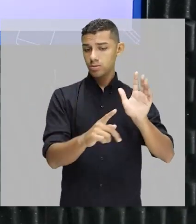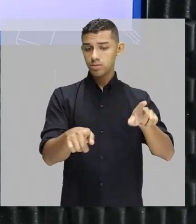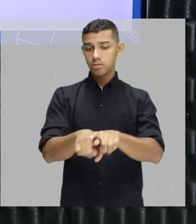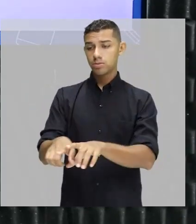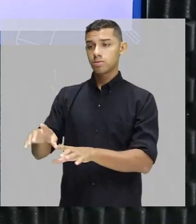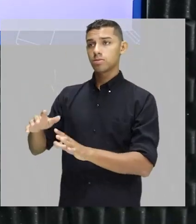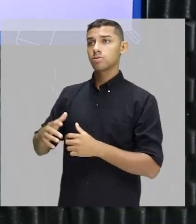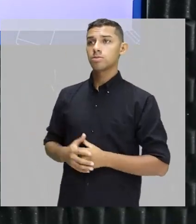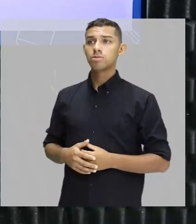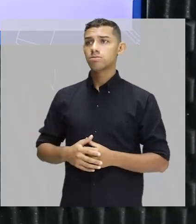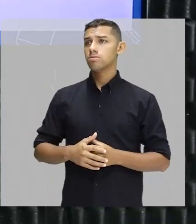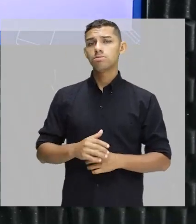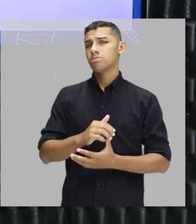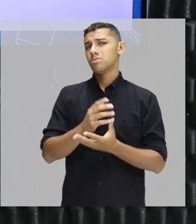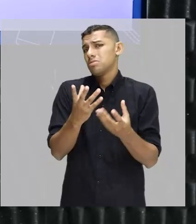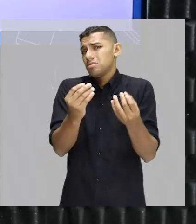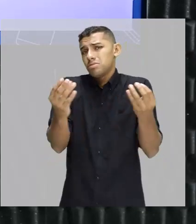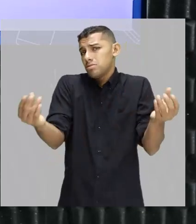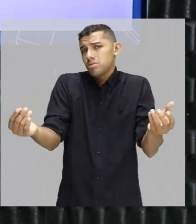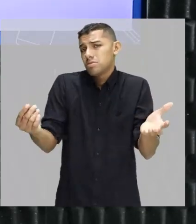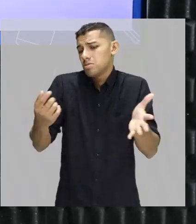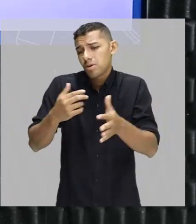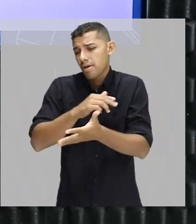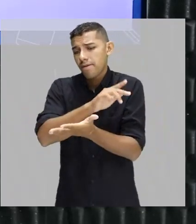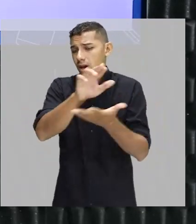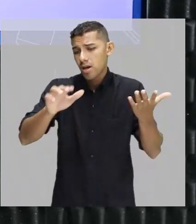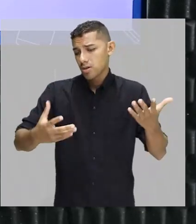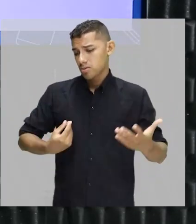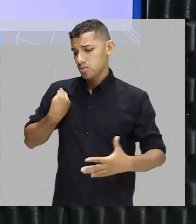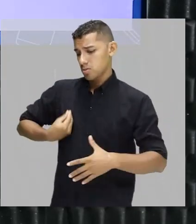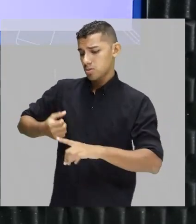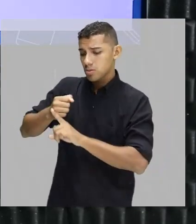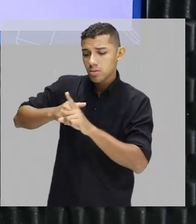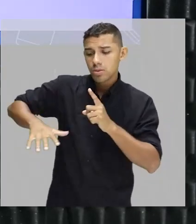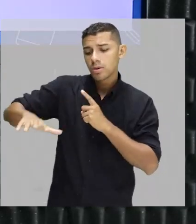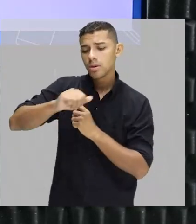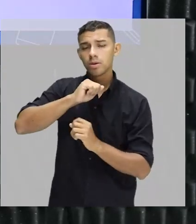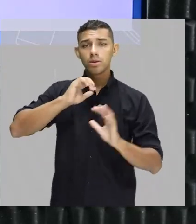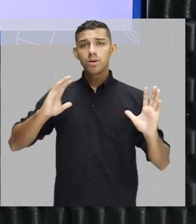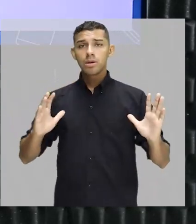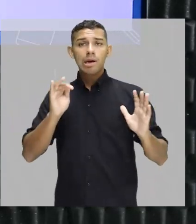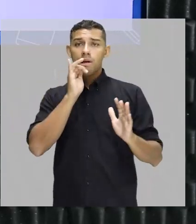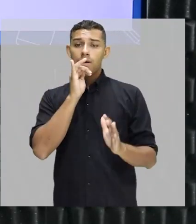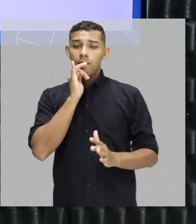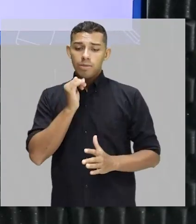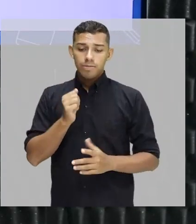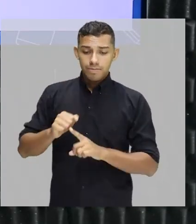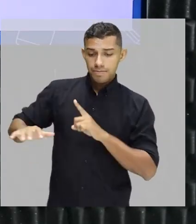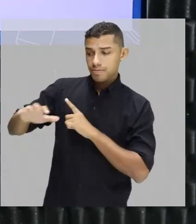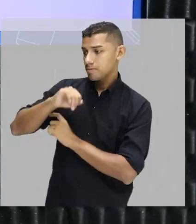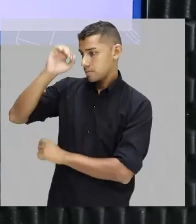são infinitos, né? Tudo que está ao nosso redor. Estão mais interligados às questões